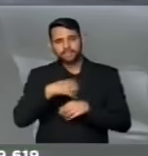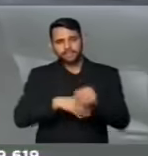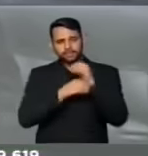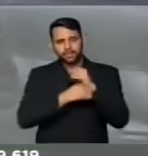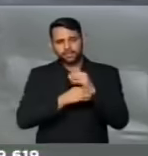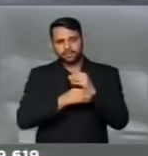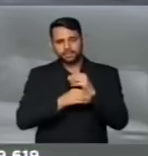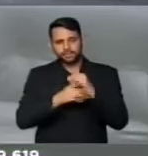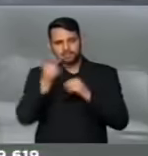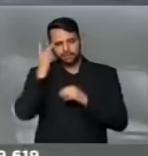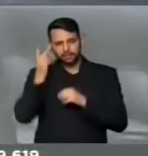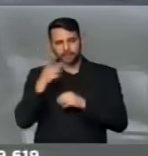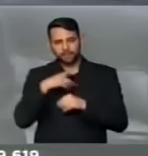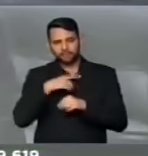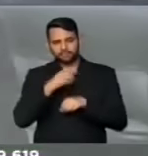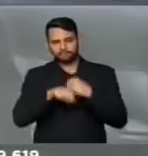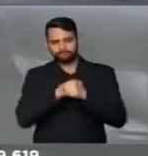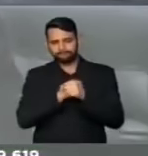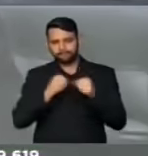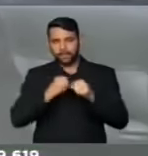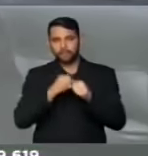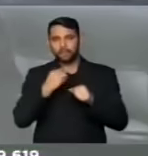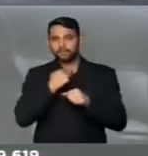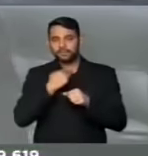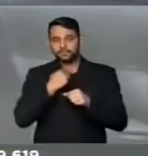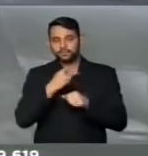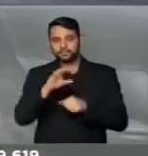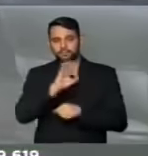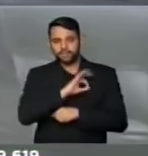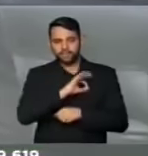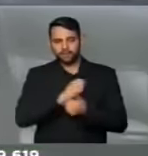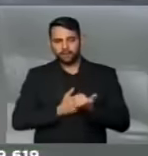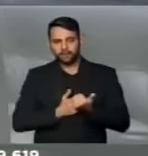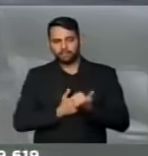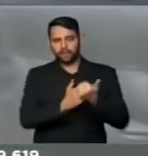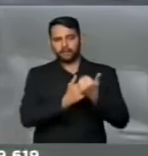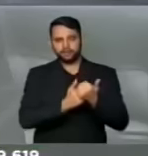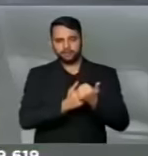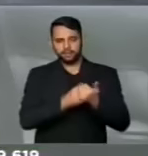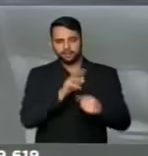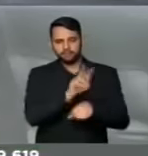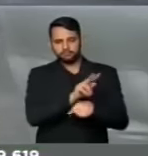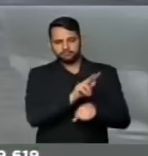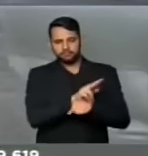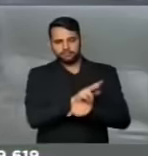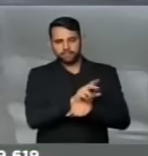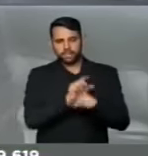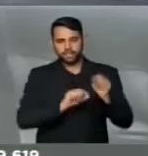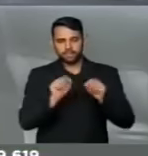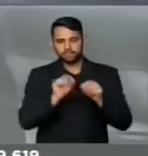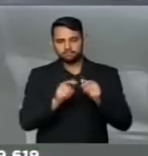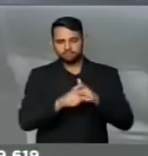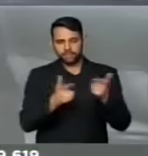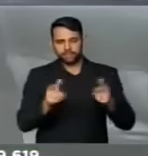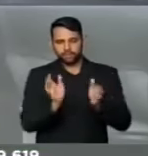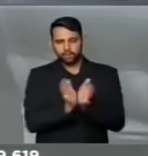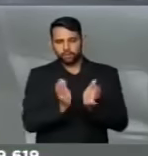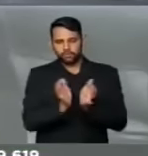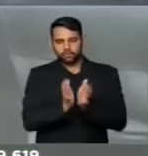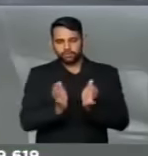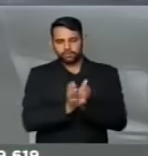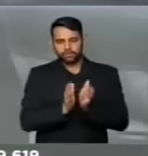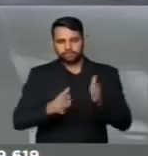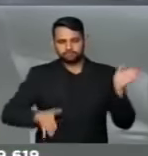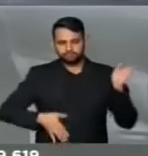segurança, amordaçando os policiais, amparando e dando guarida para que se prospere facções